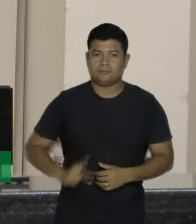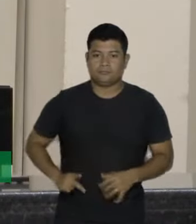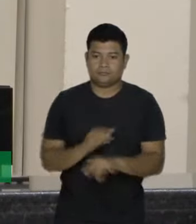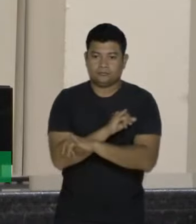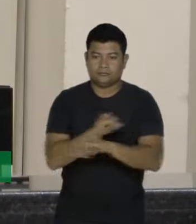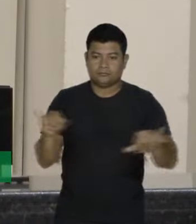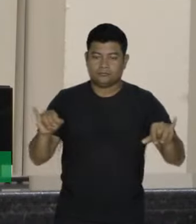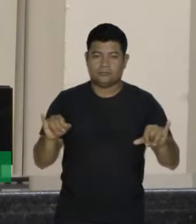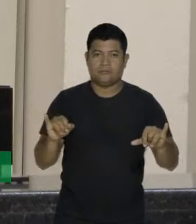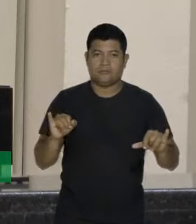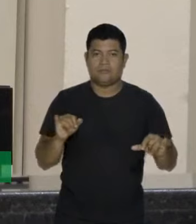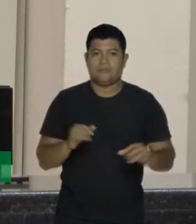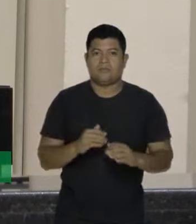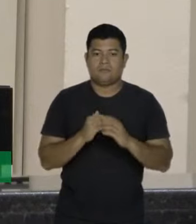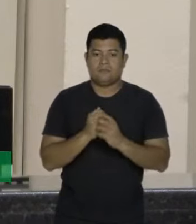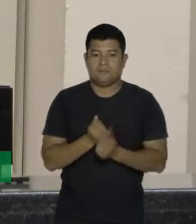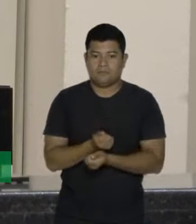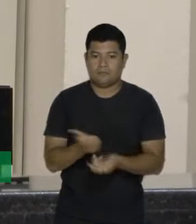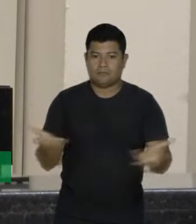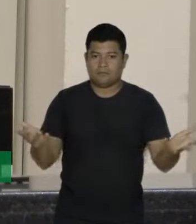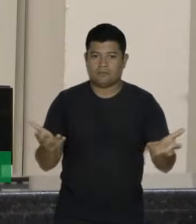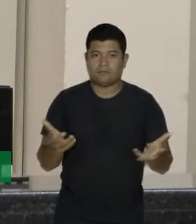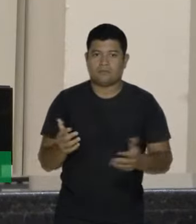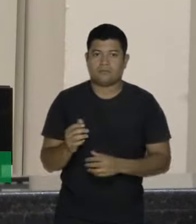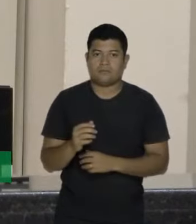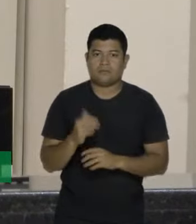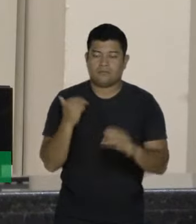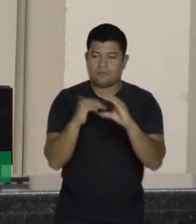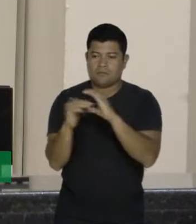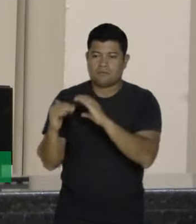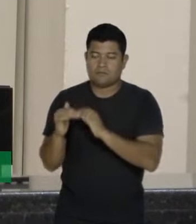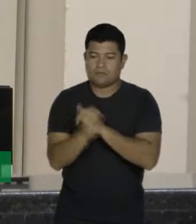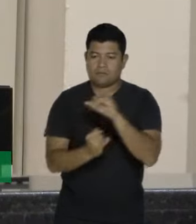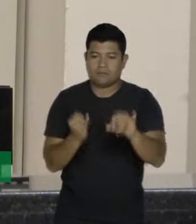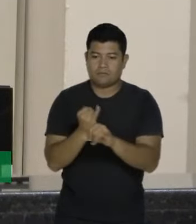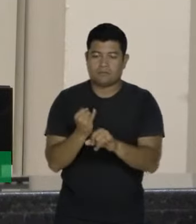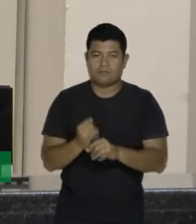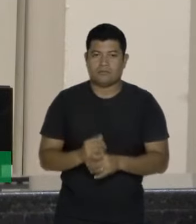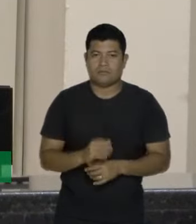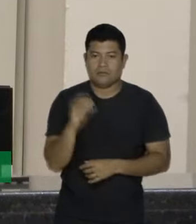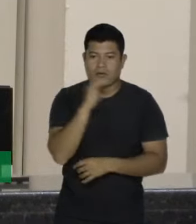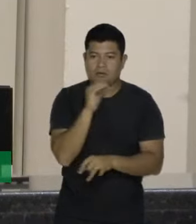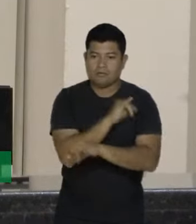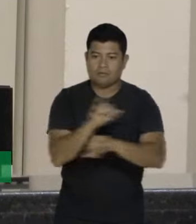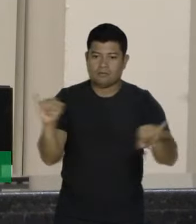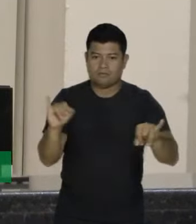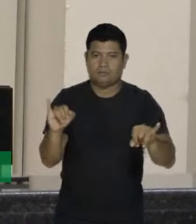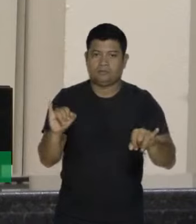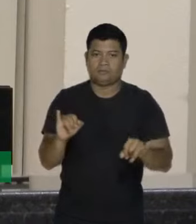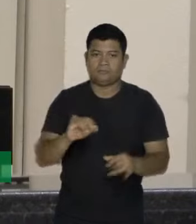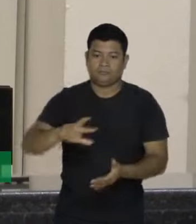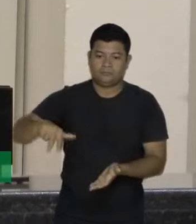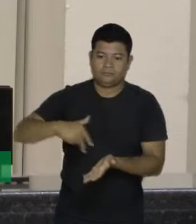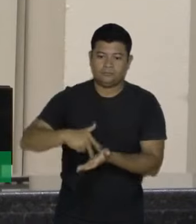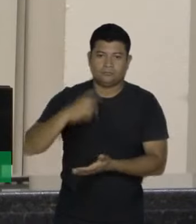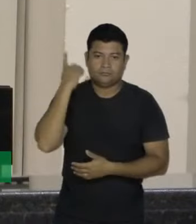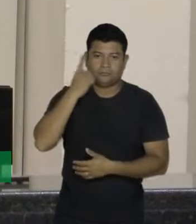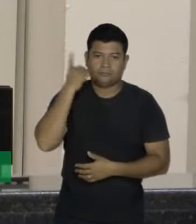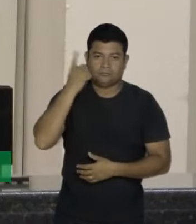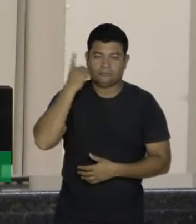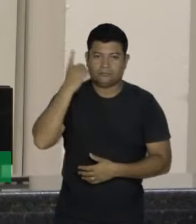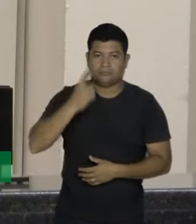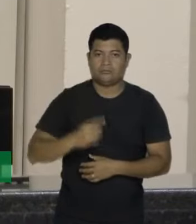foi distribuído eletronicamente. Breves comunicações. Fizeram uso da palavra os senhores deputados, delegado